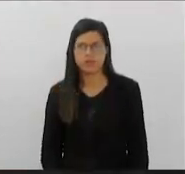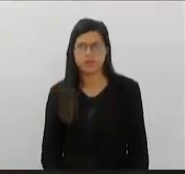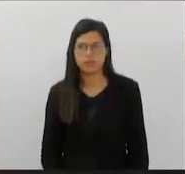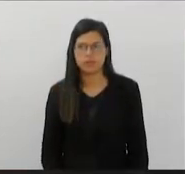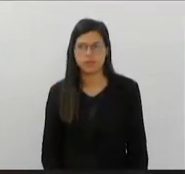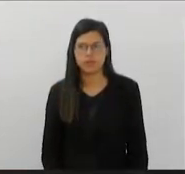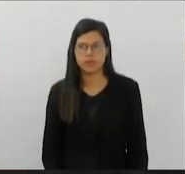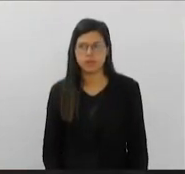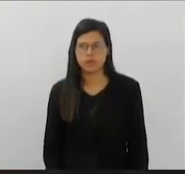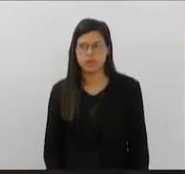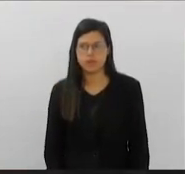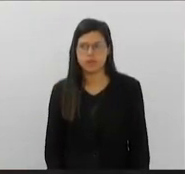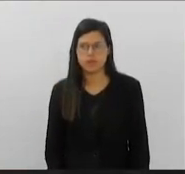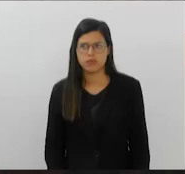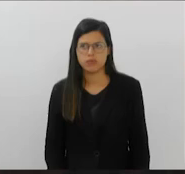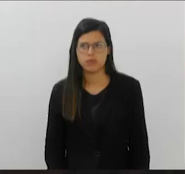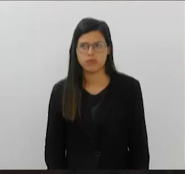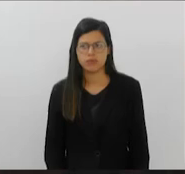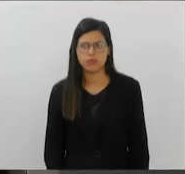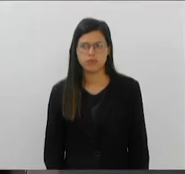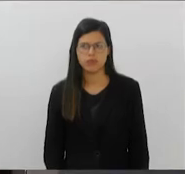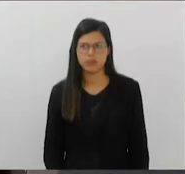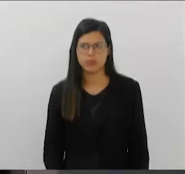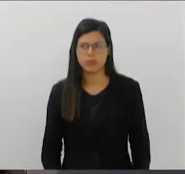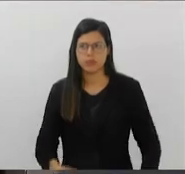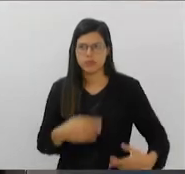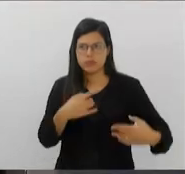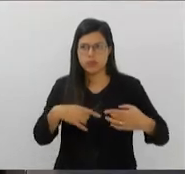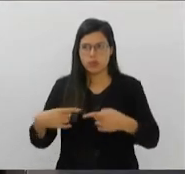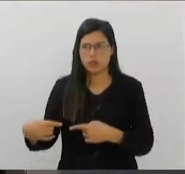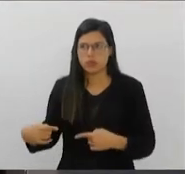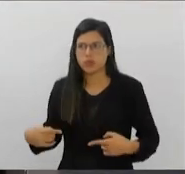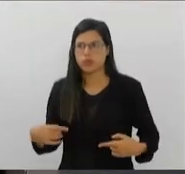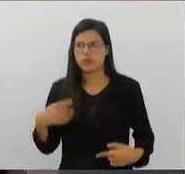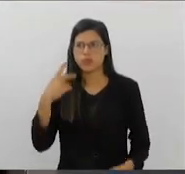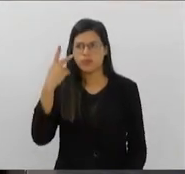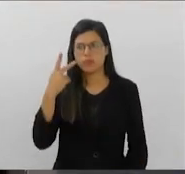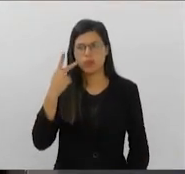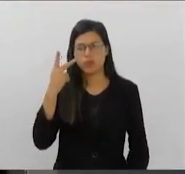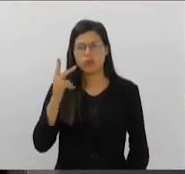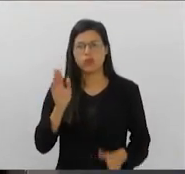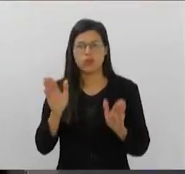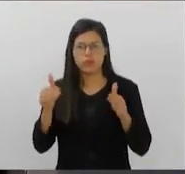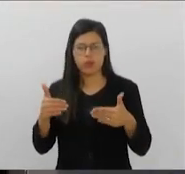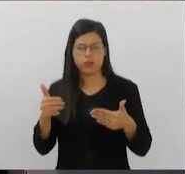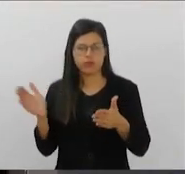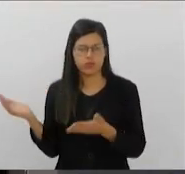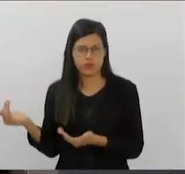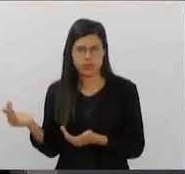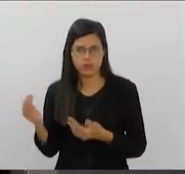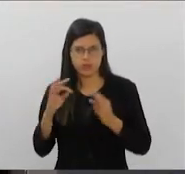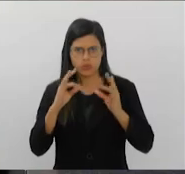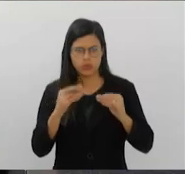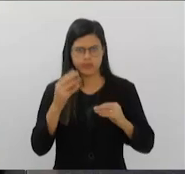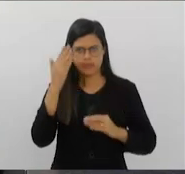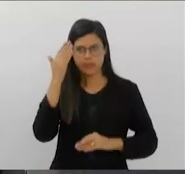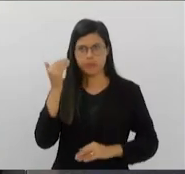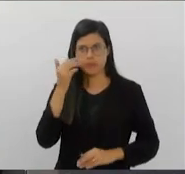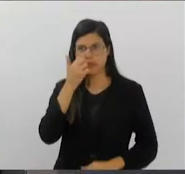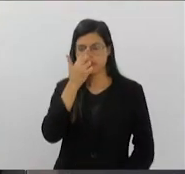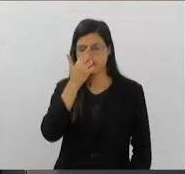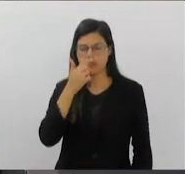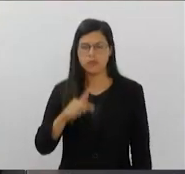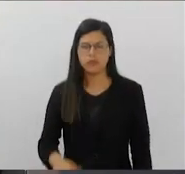Prazer imenso, cara. De discutir nessa casa políticas para a juventude. Como todo mundo sabe,